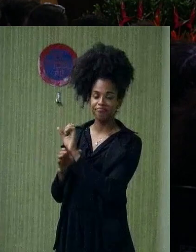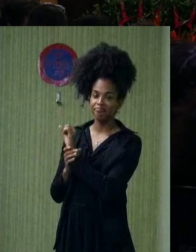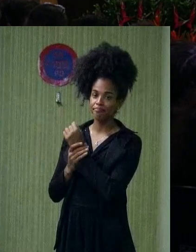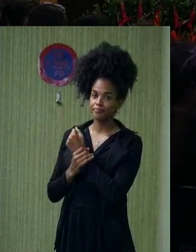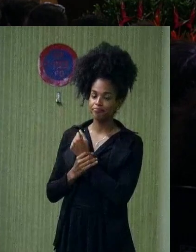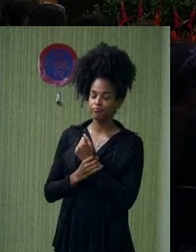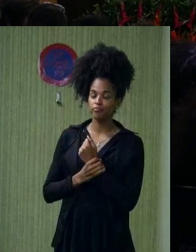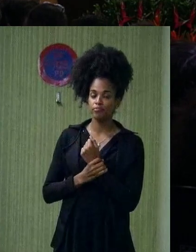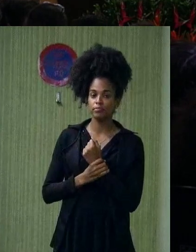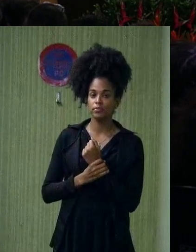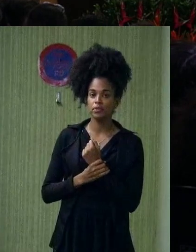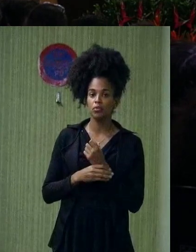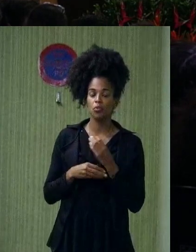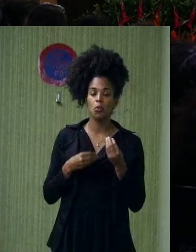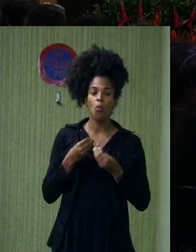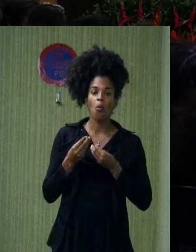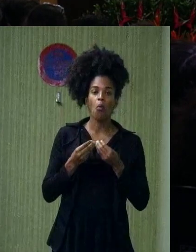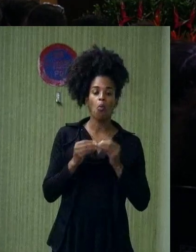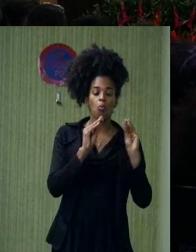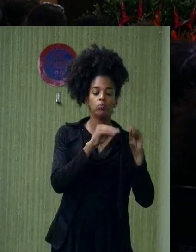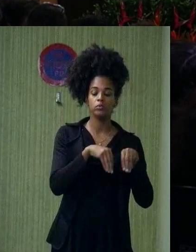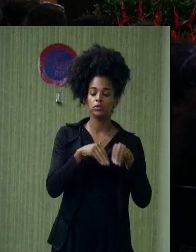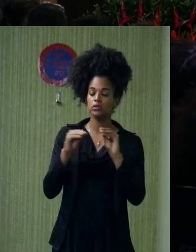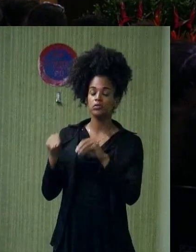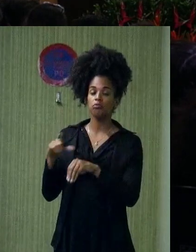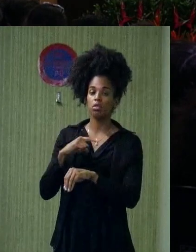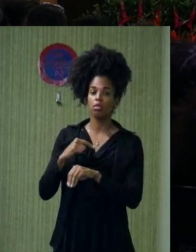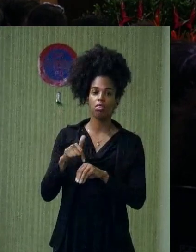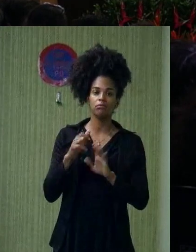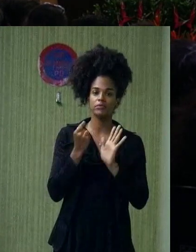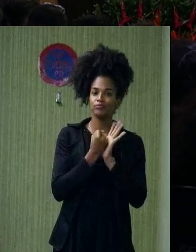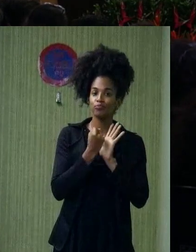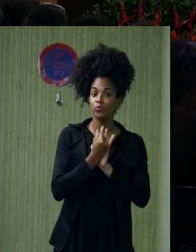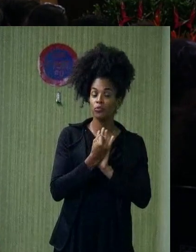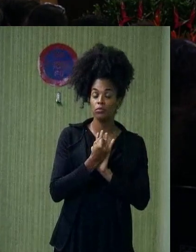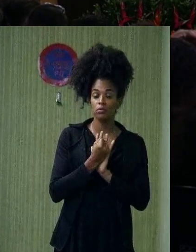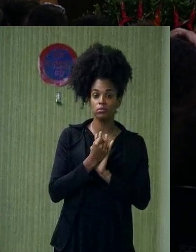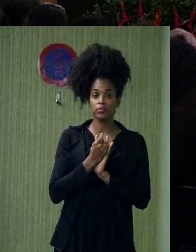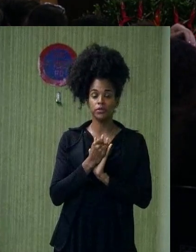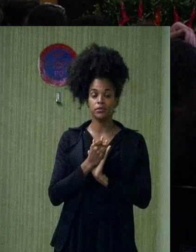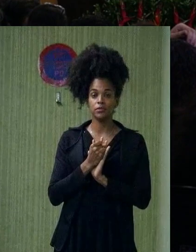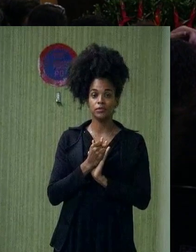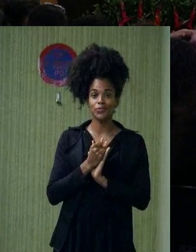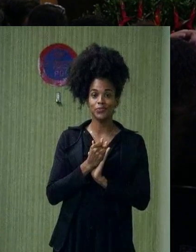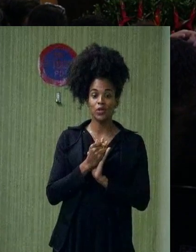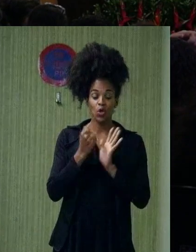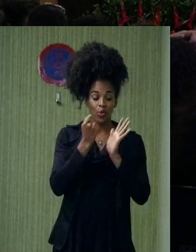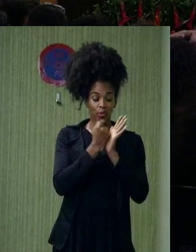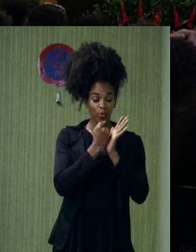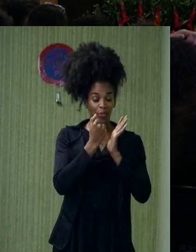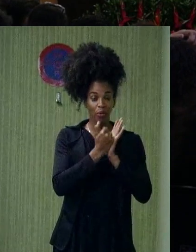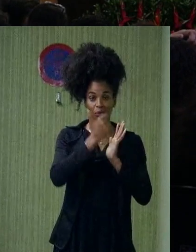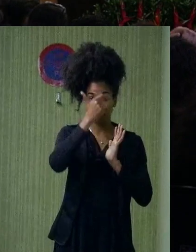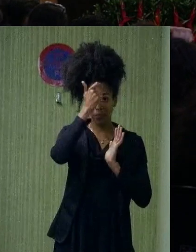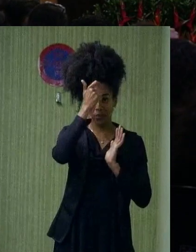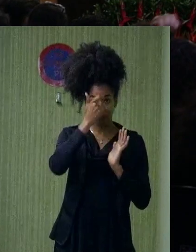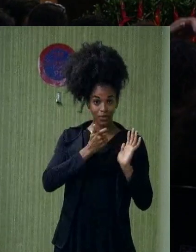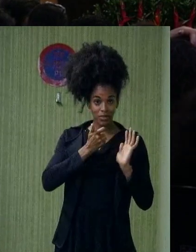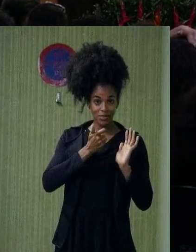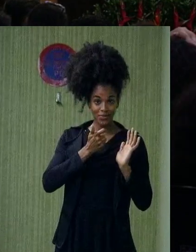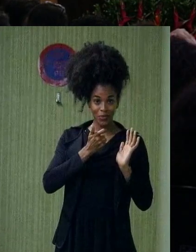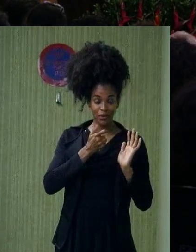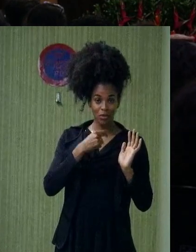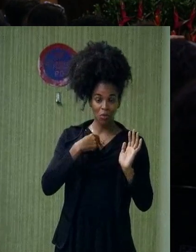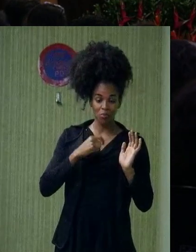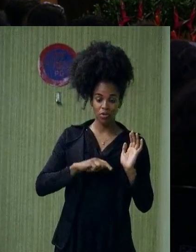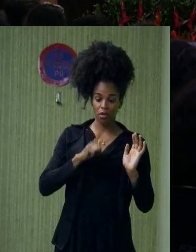nós íamos fazer essa transferência sem os documentos sem os documentos das pessoas porque com a rapidez